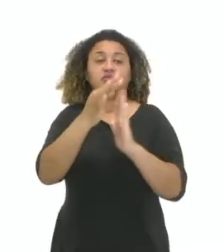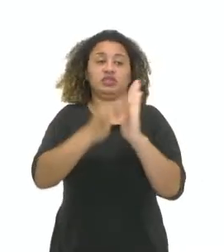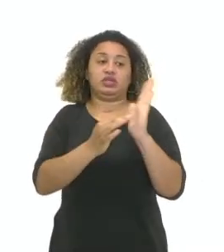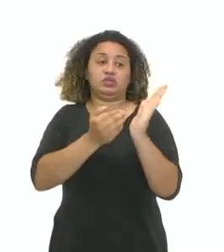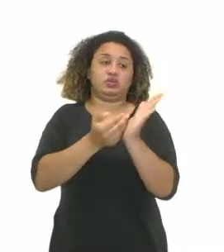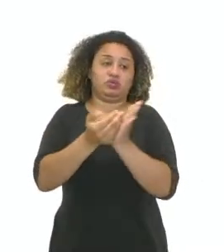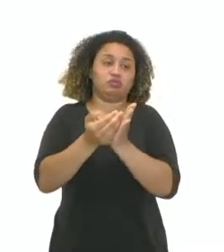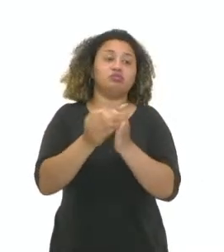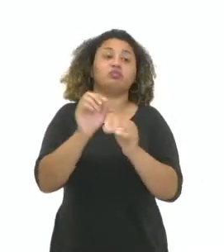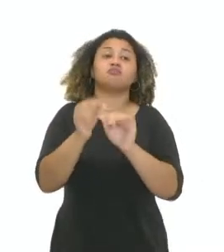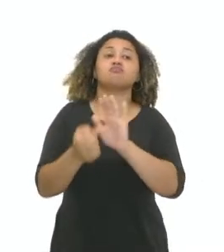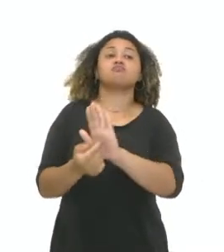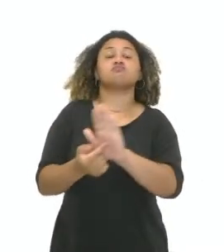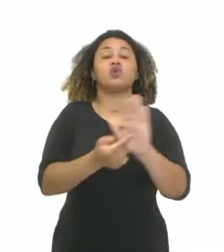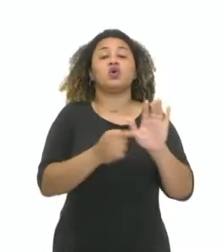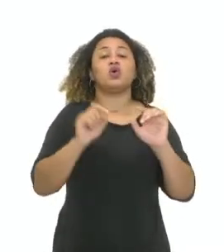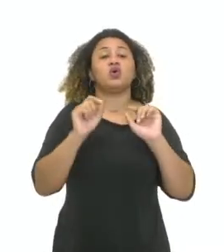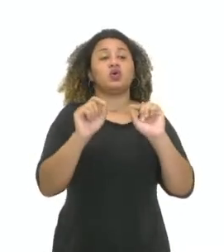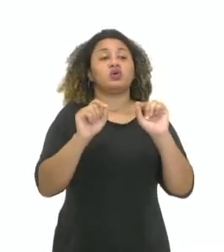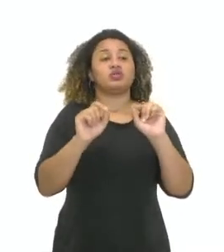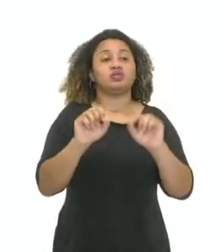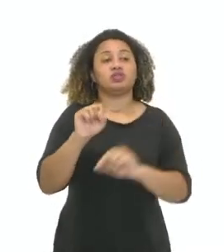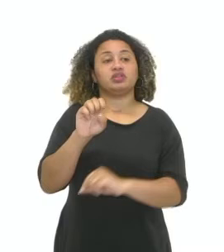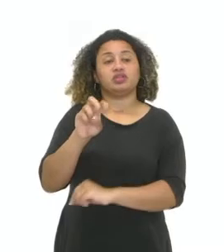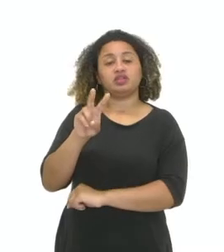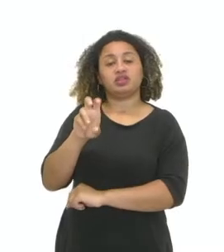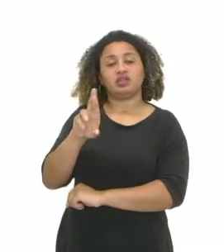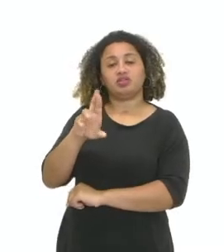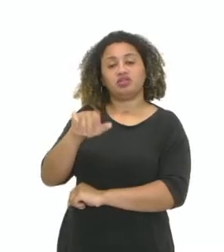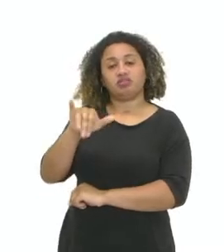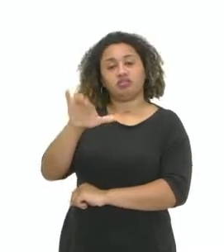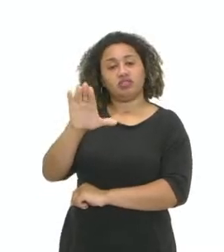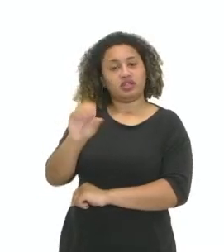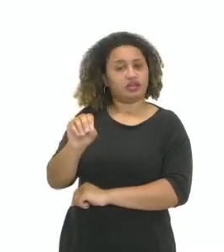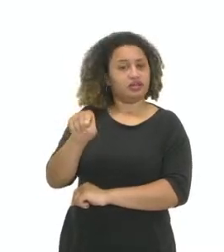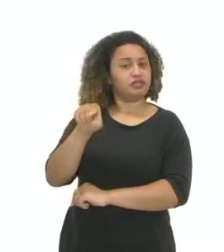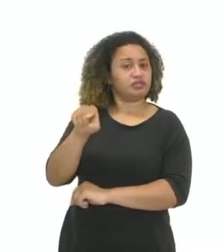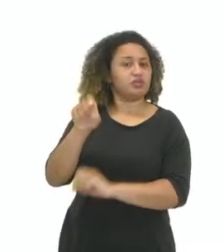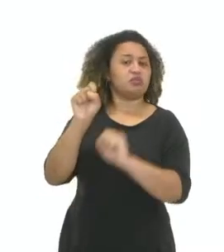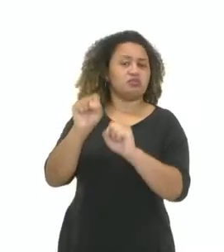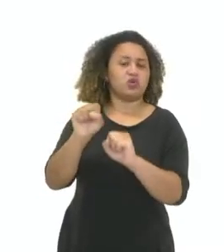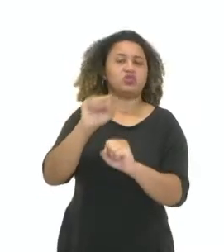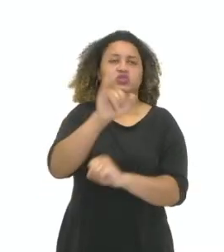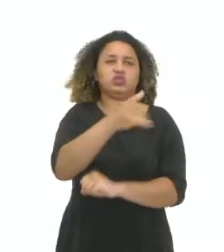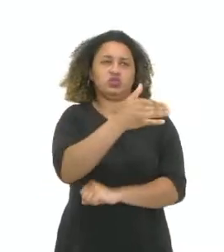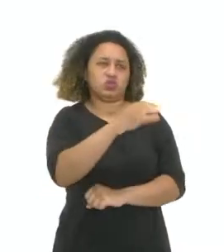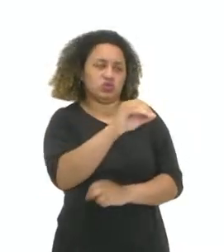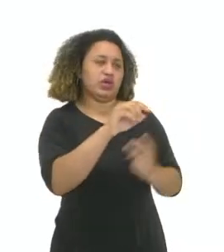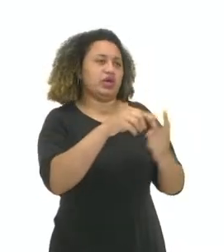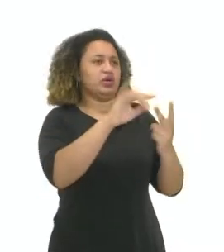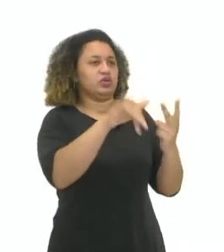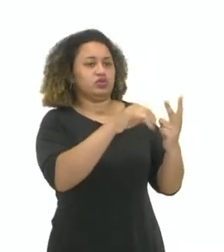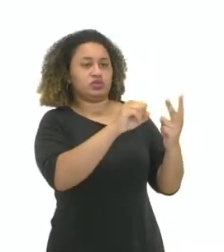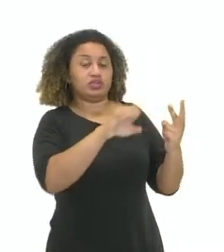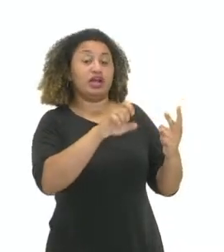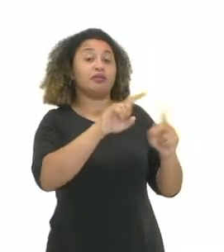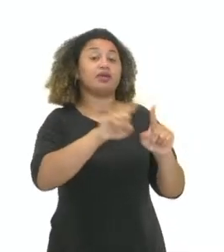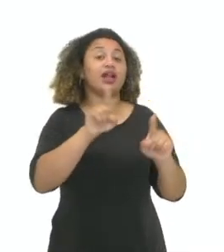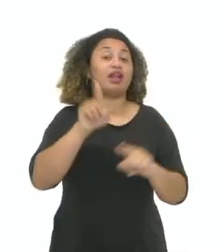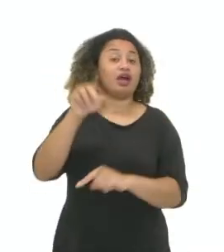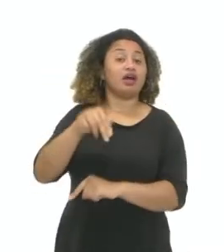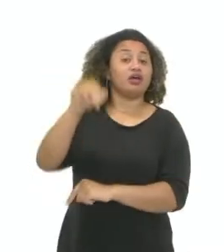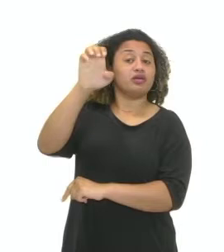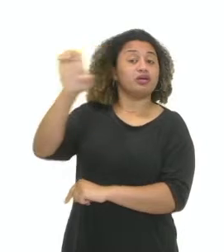texto, nos mostra um Severino. Então, esse Severino poderia ser João, José, para eles lá, Severino é um